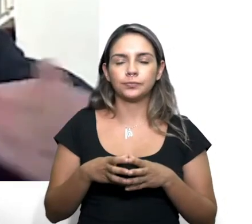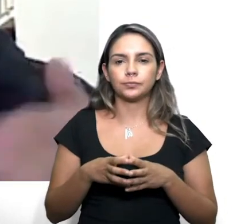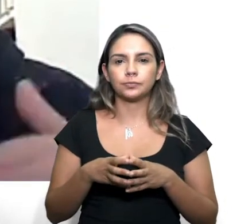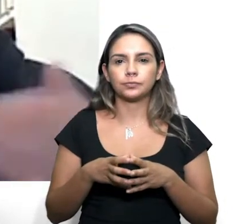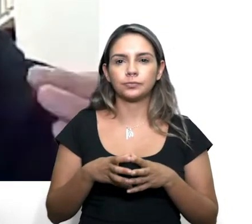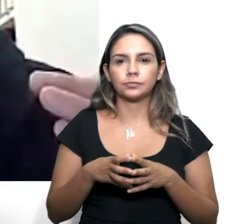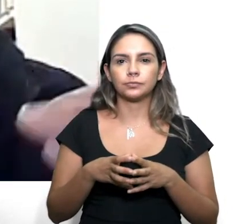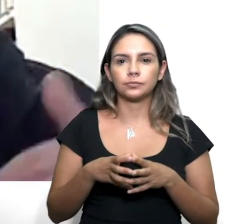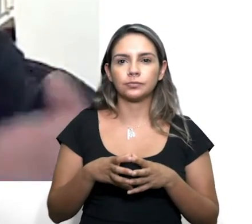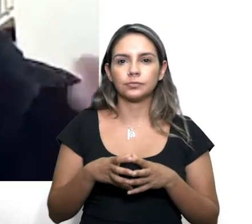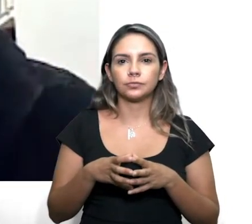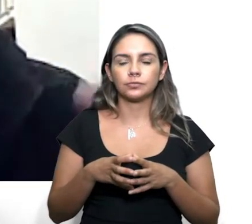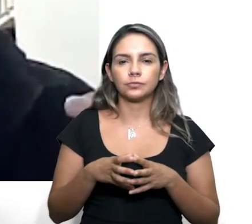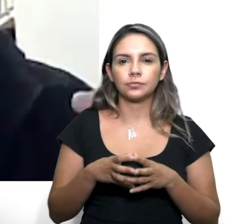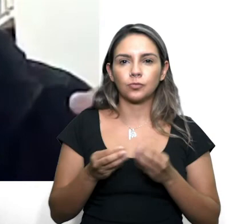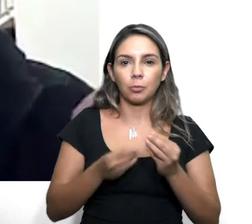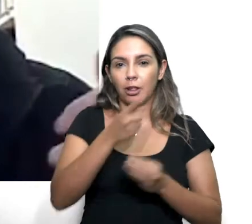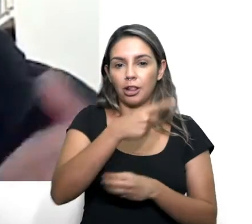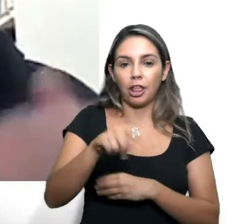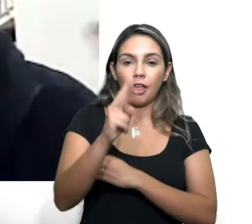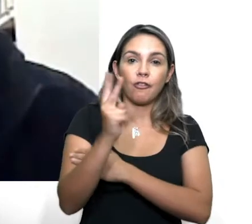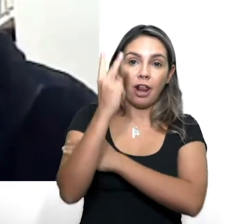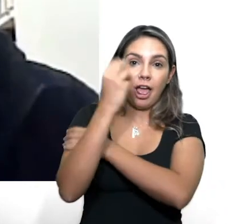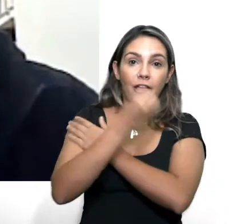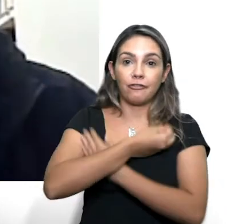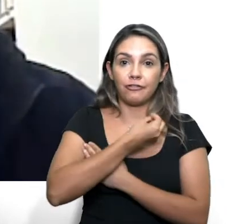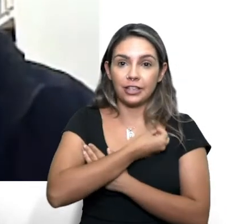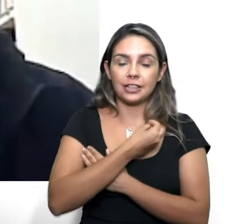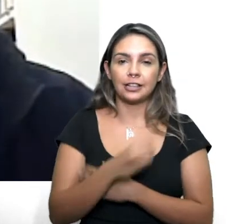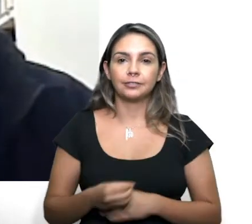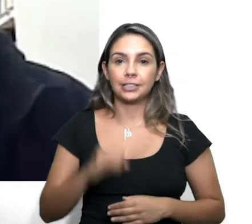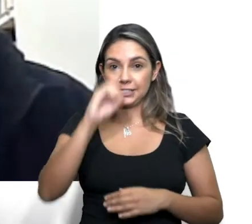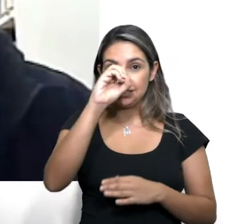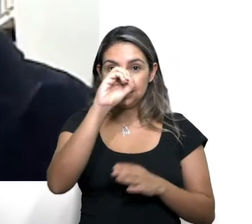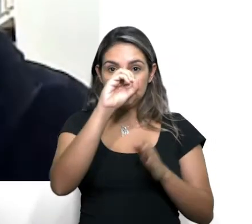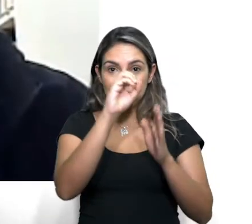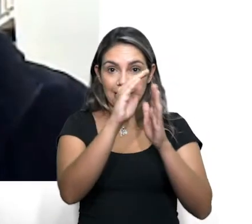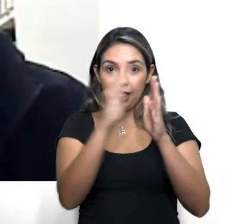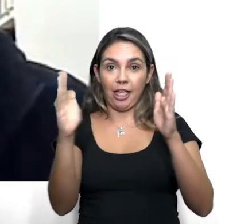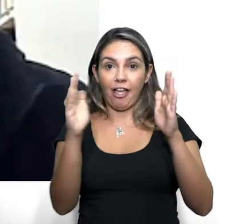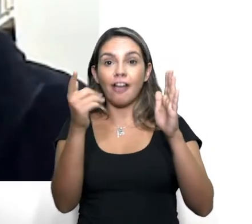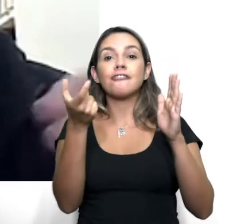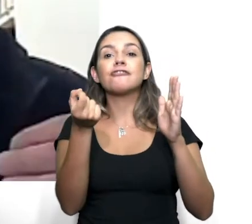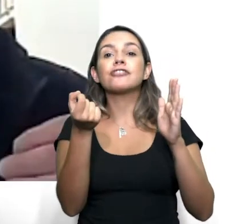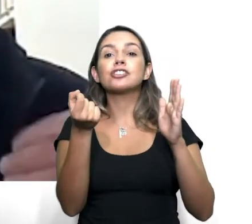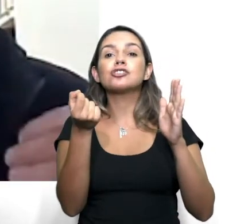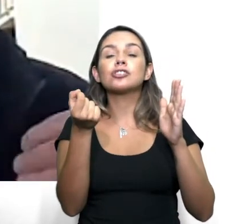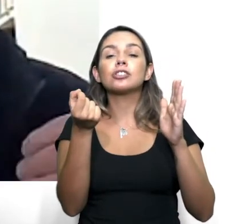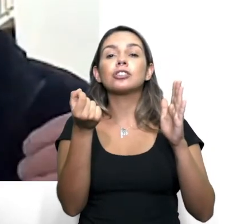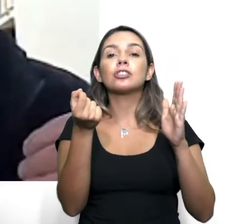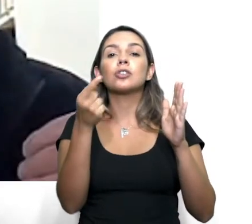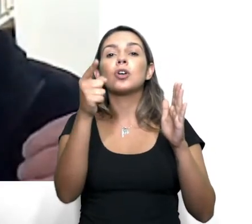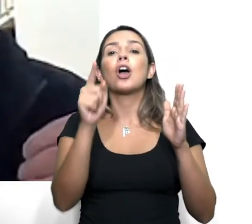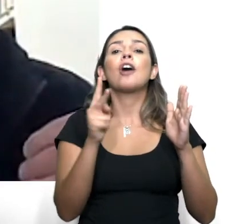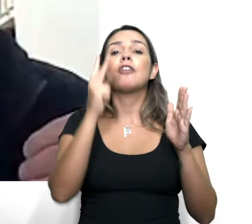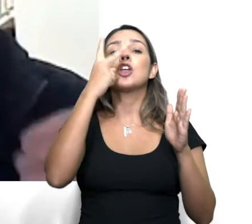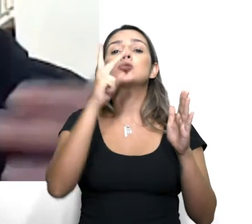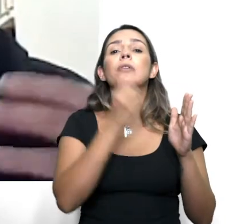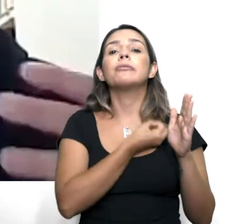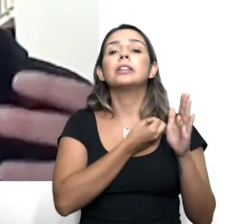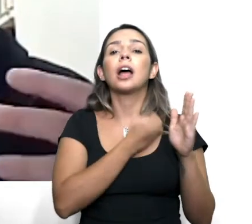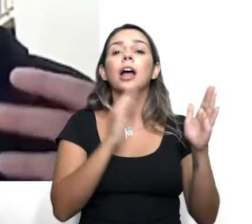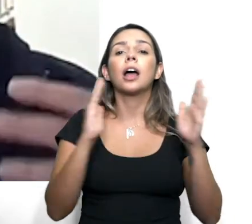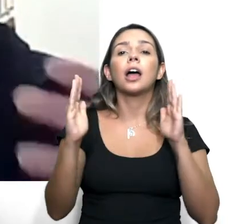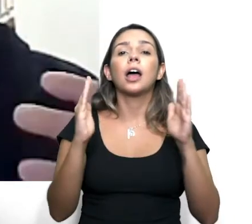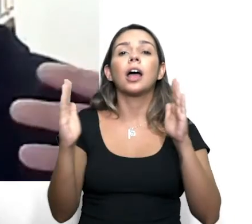como é que eles valorizam a vida, por exemplo, de 0 a 20, uma pergunta muito, de 0 a 20, como é que tu achas